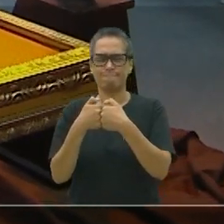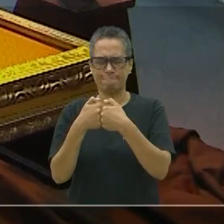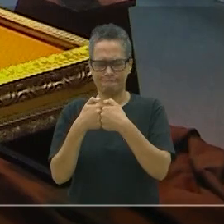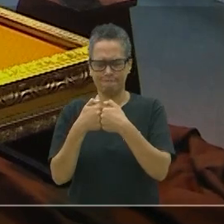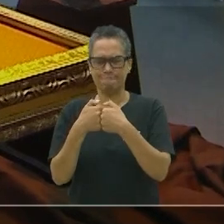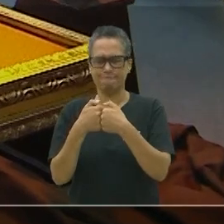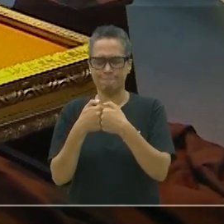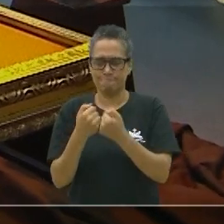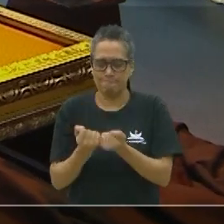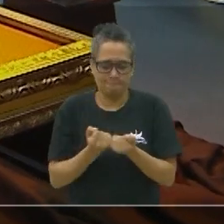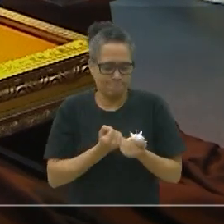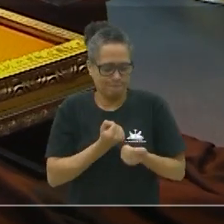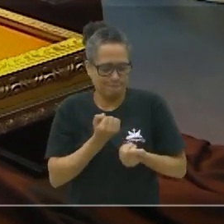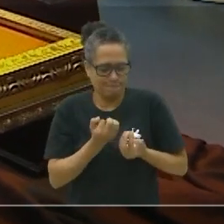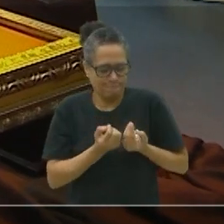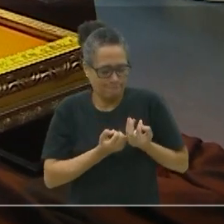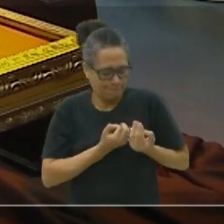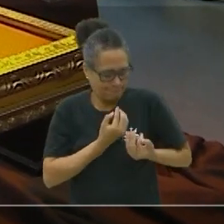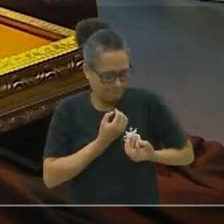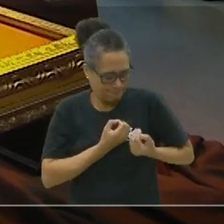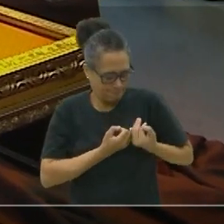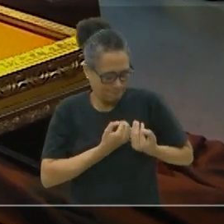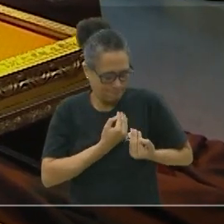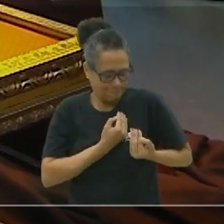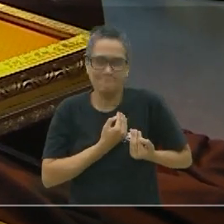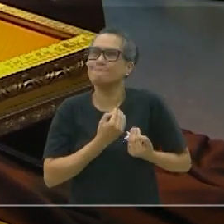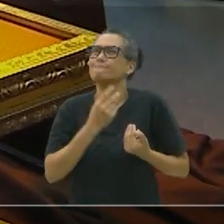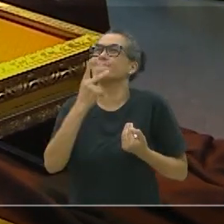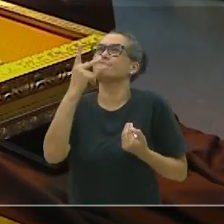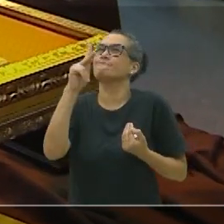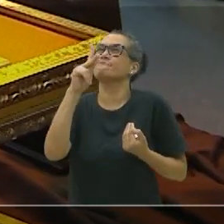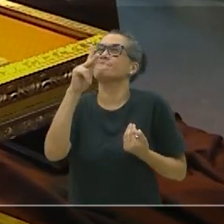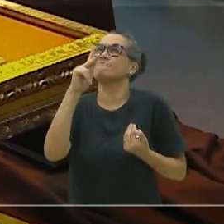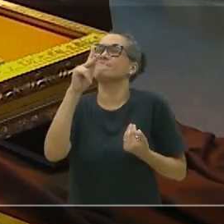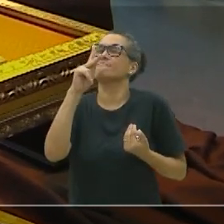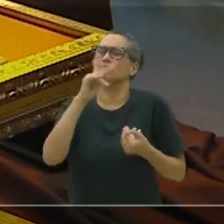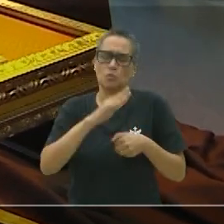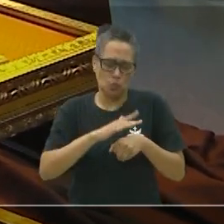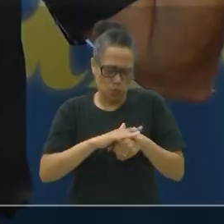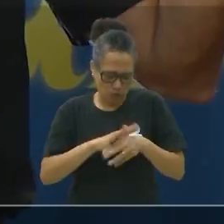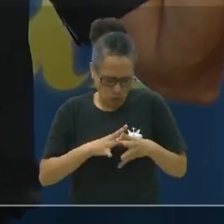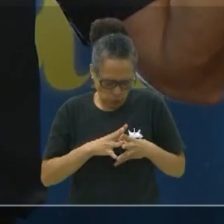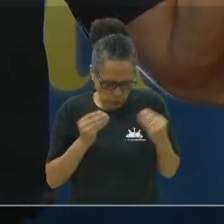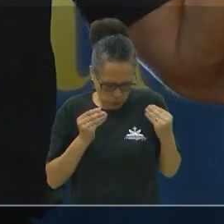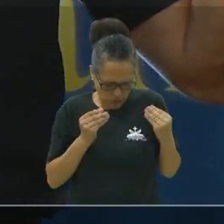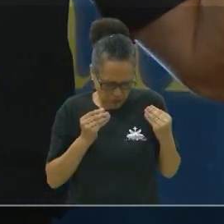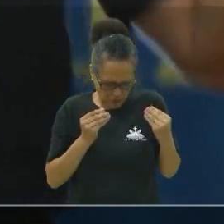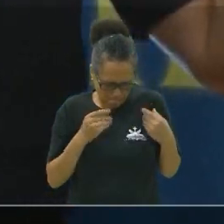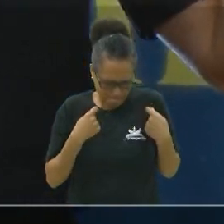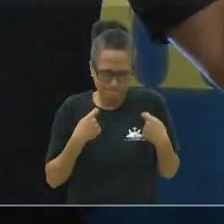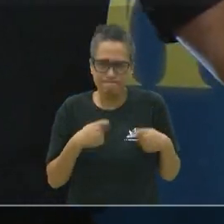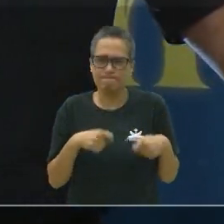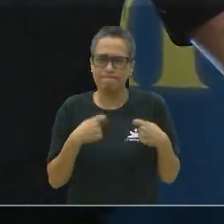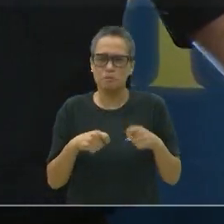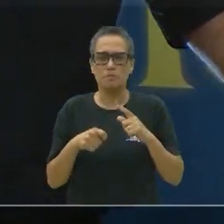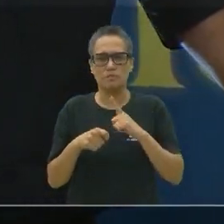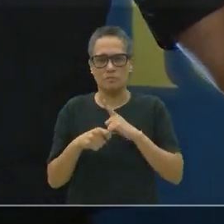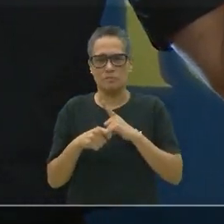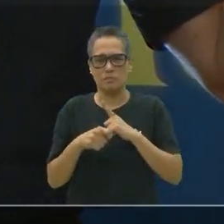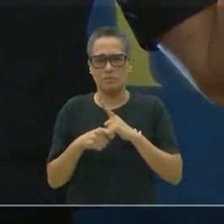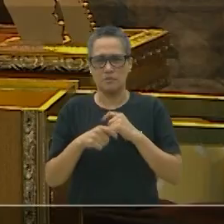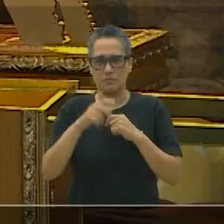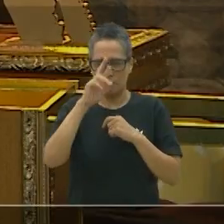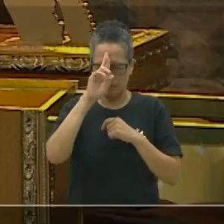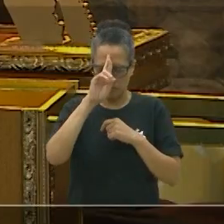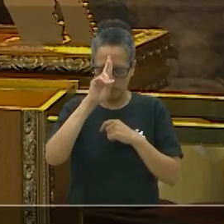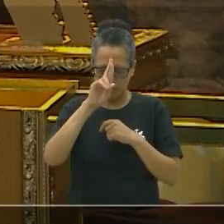a chama ardente desse coração, essa cura necessária. Senhor,